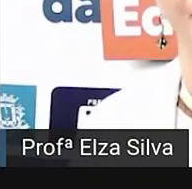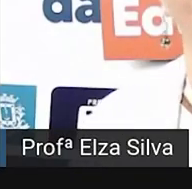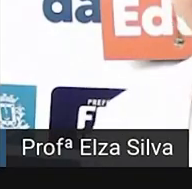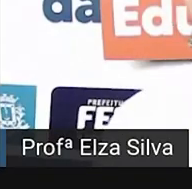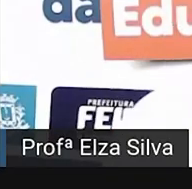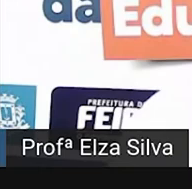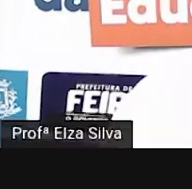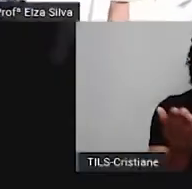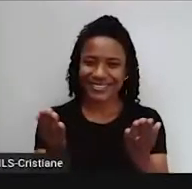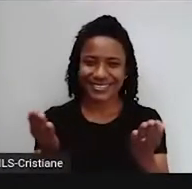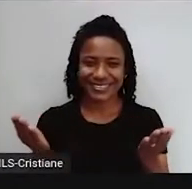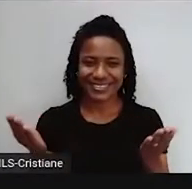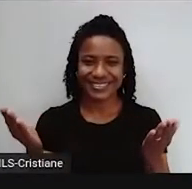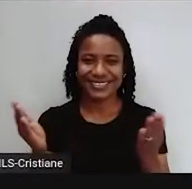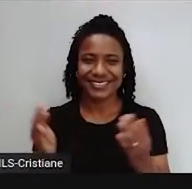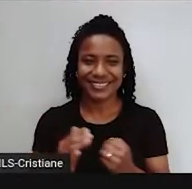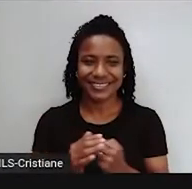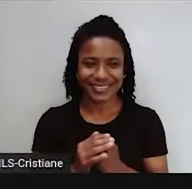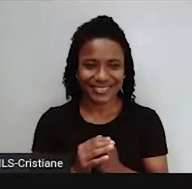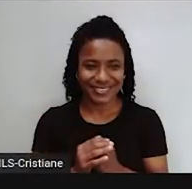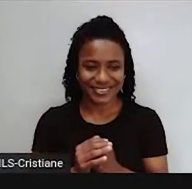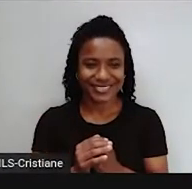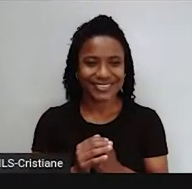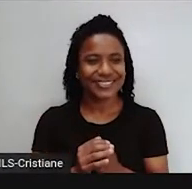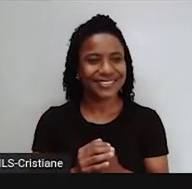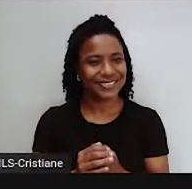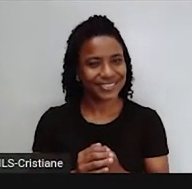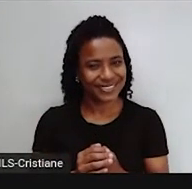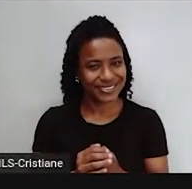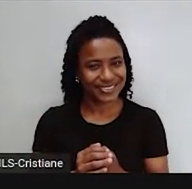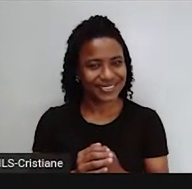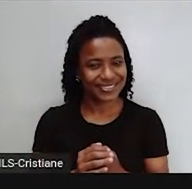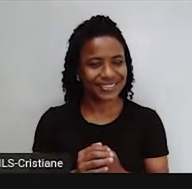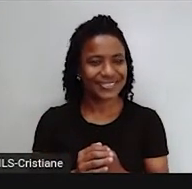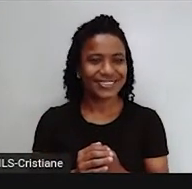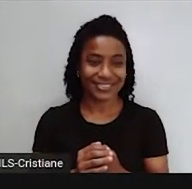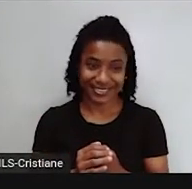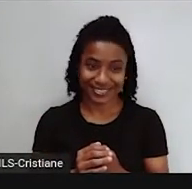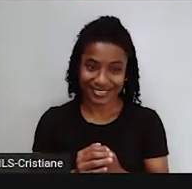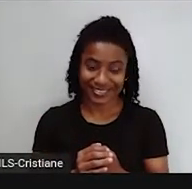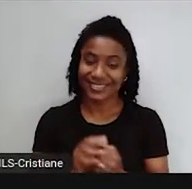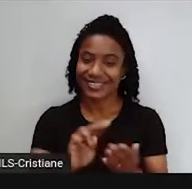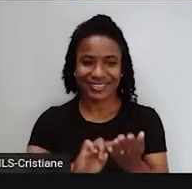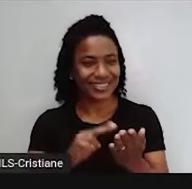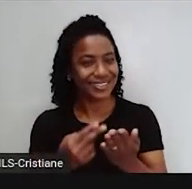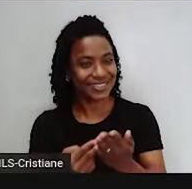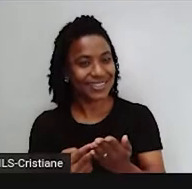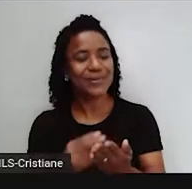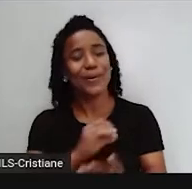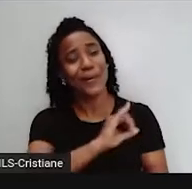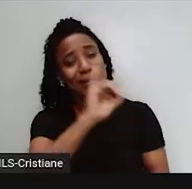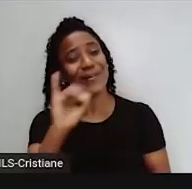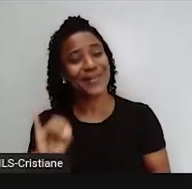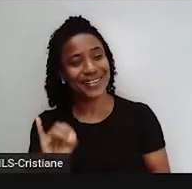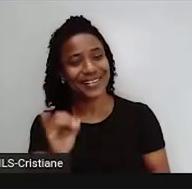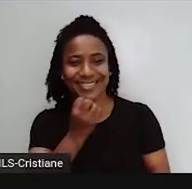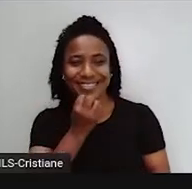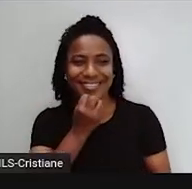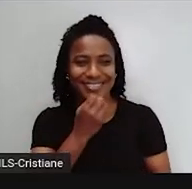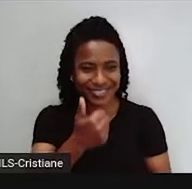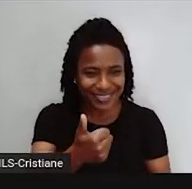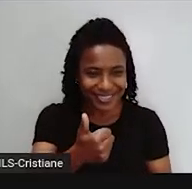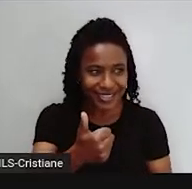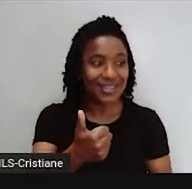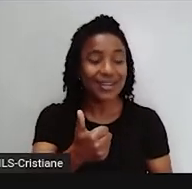Hi everyone, I'm Elsa Silva, I'm an English teacher. Olá, estudantes, eu sou Elsa Silva,